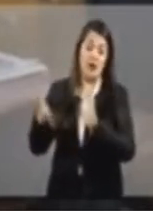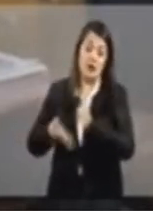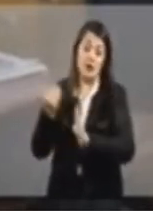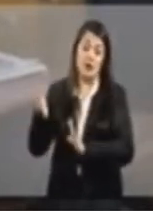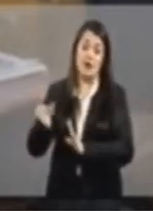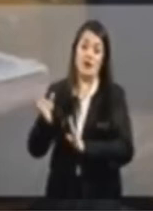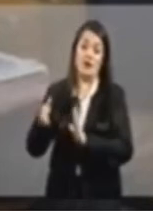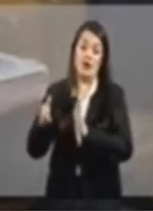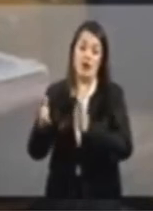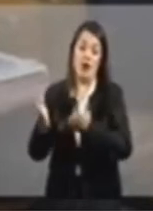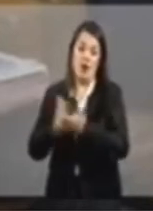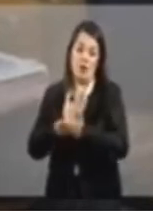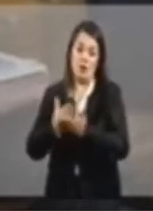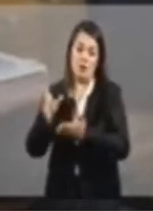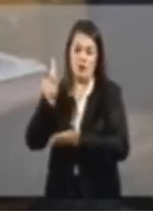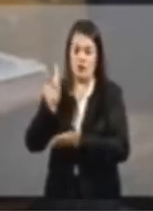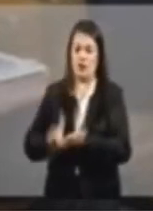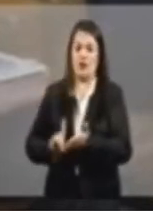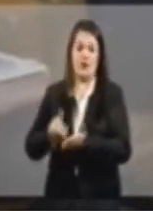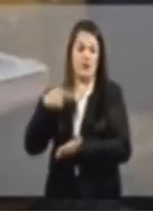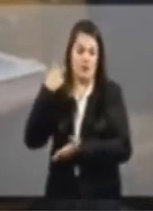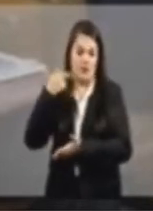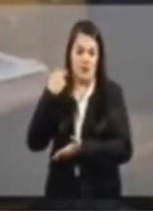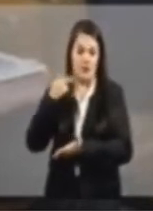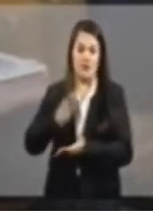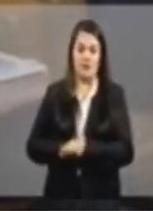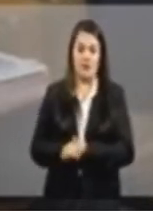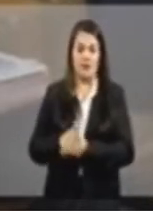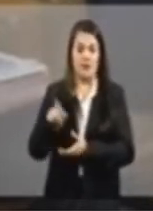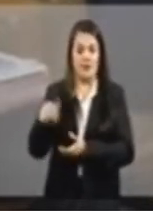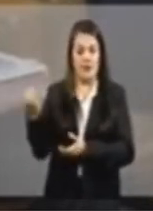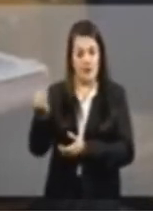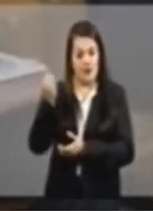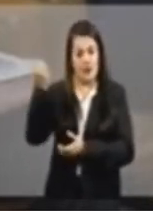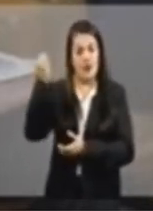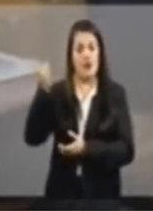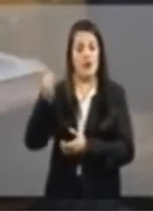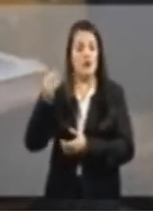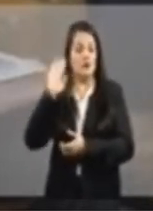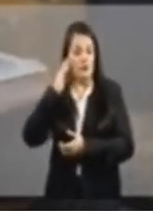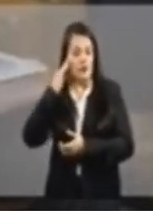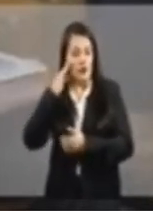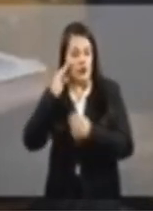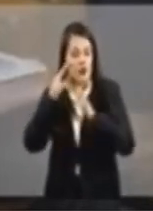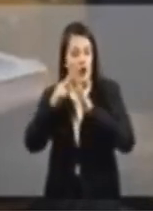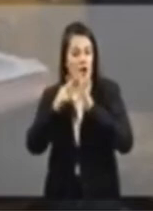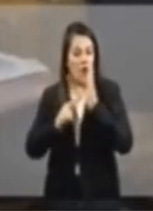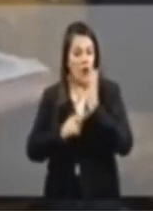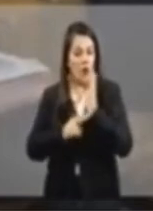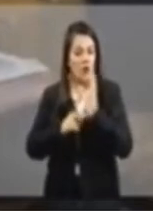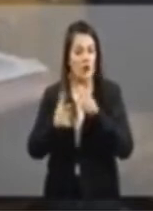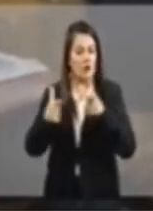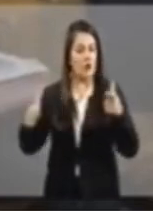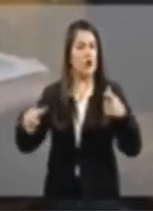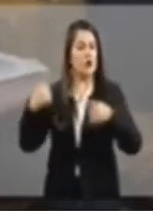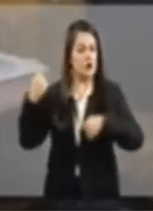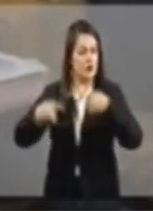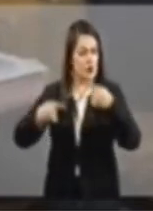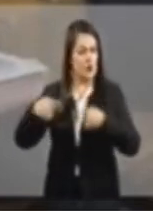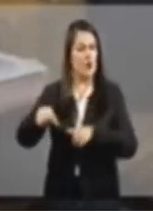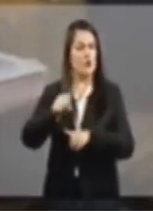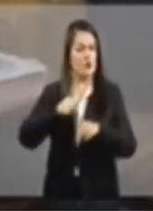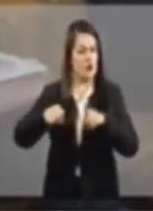cidadãos vale assinalar que a interpretação extensiva dessa norma vem criando situações de grande exclusão social